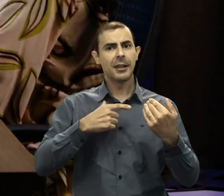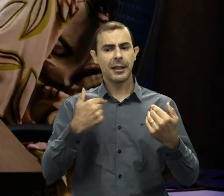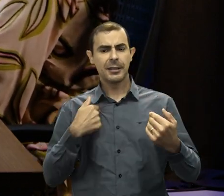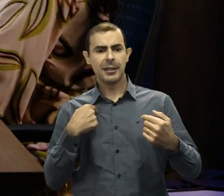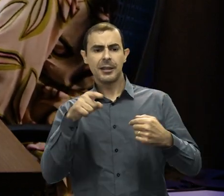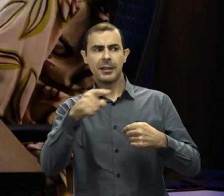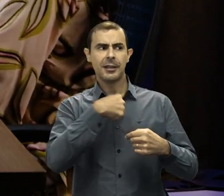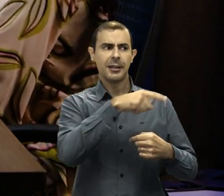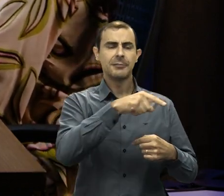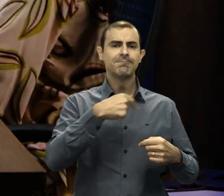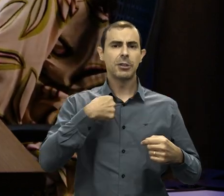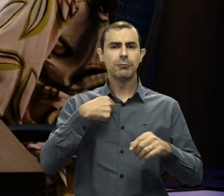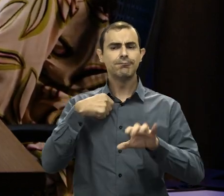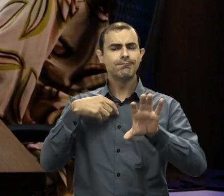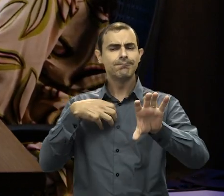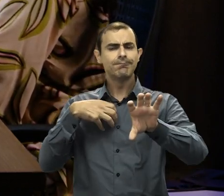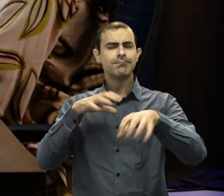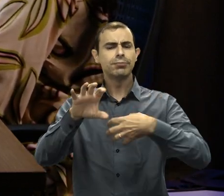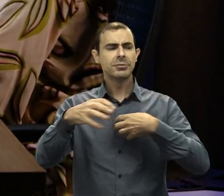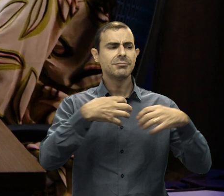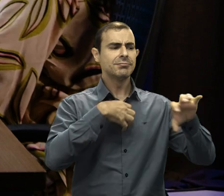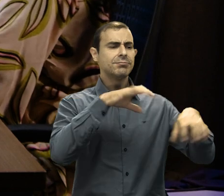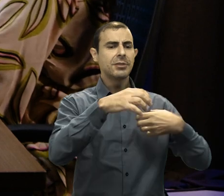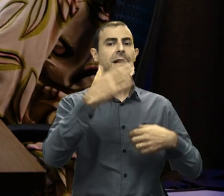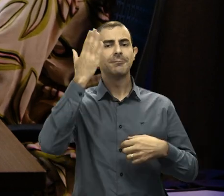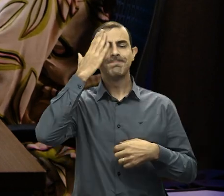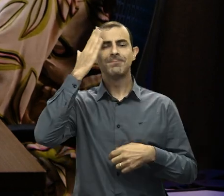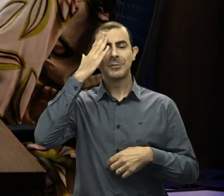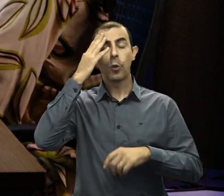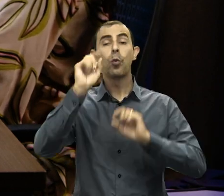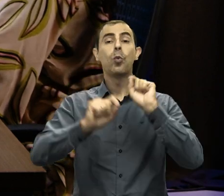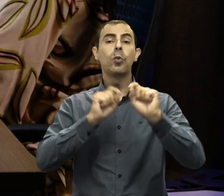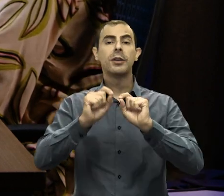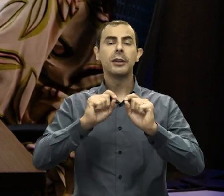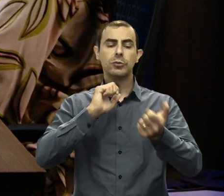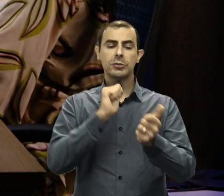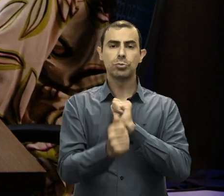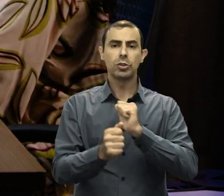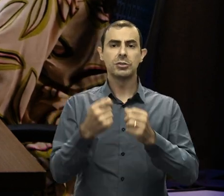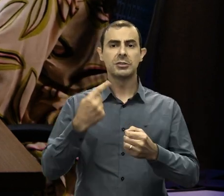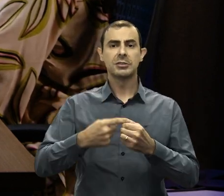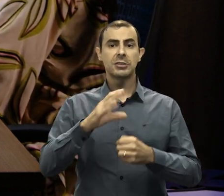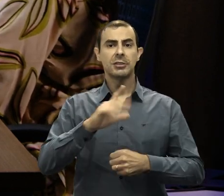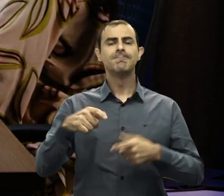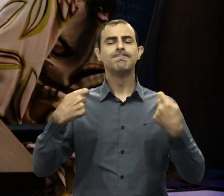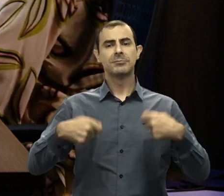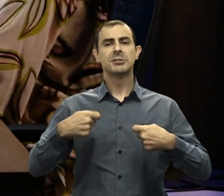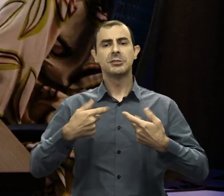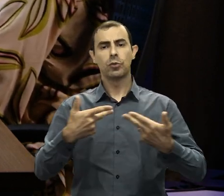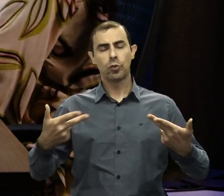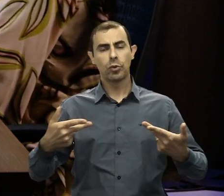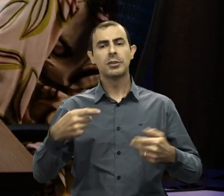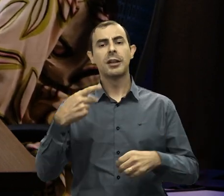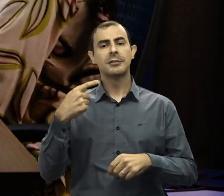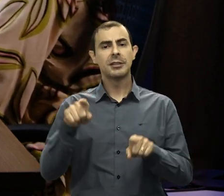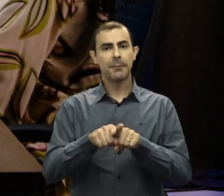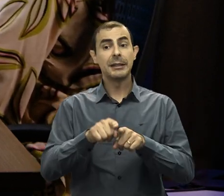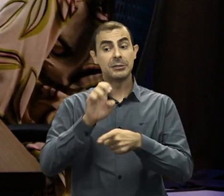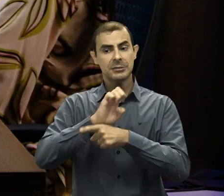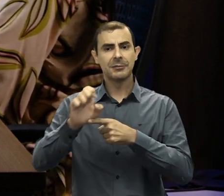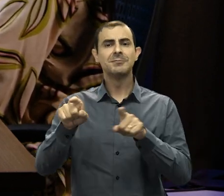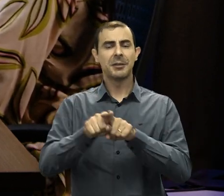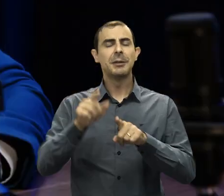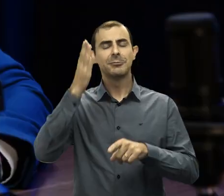muito importante. Então, hoje eu entendo as necessidades, eu sei o que o esporte de Campo Grande precisa, o esporte do nosso estado precisa,